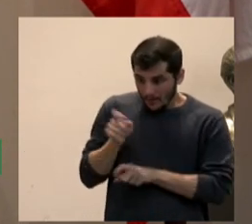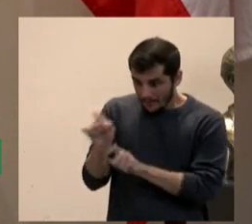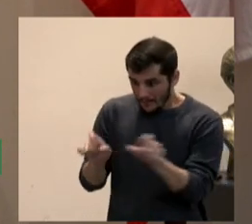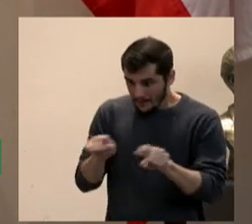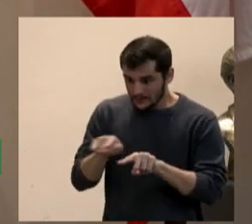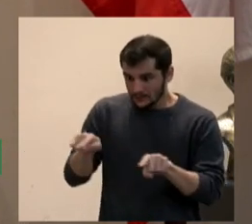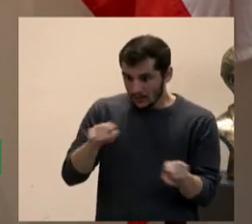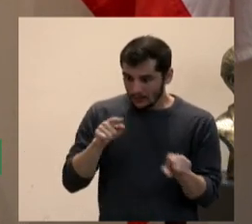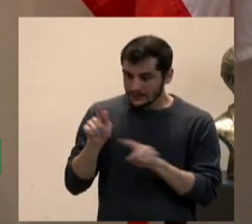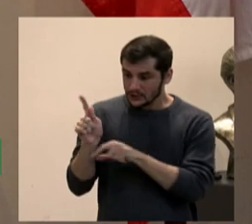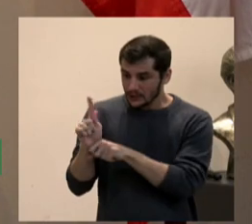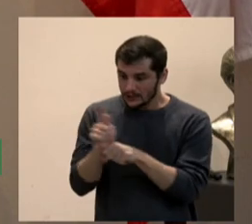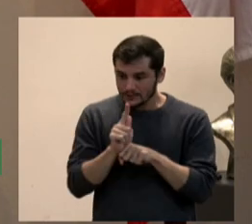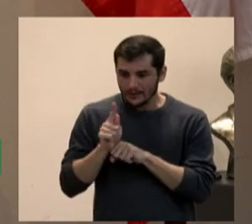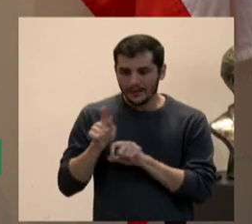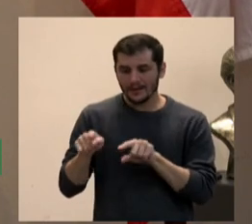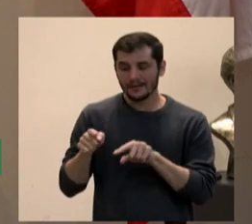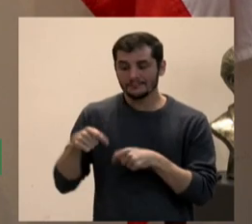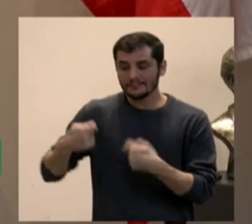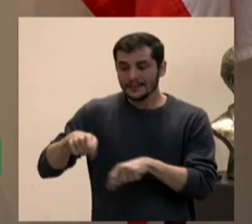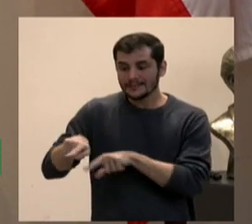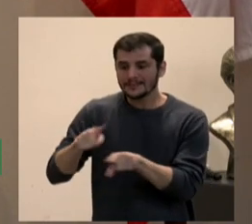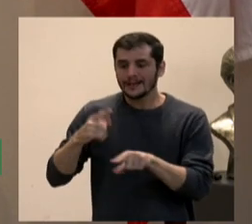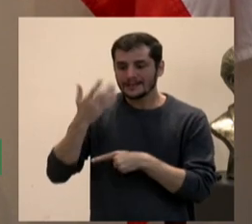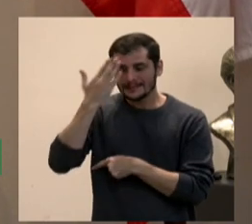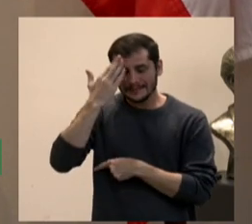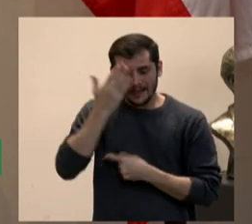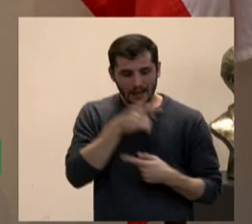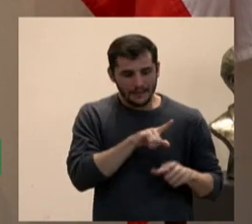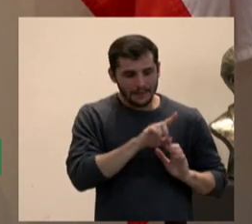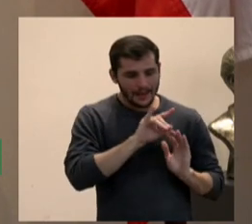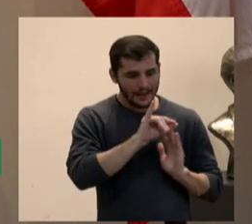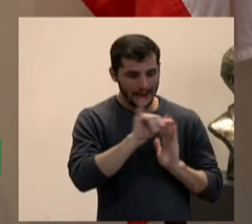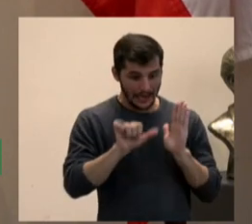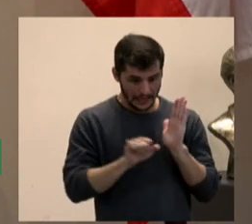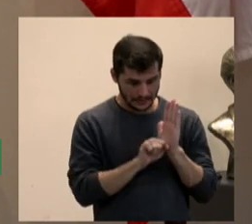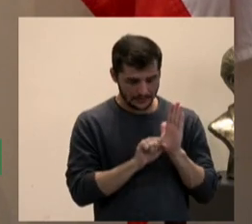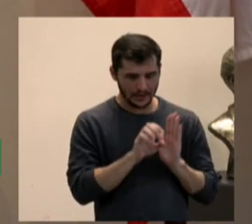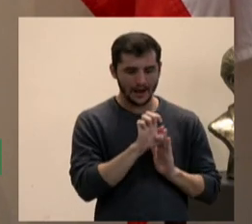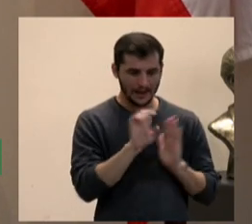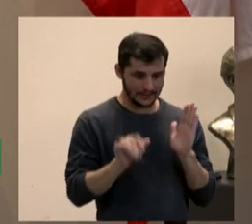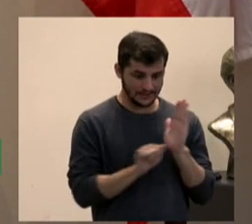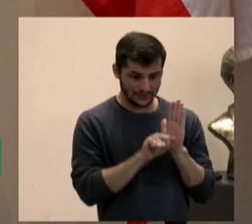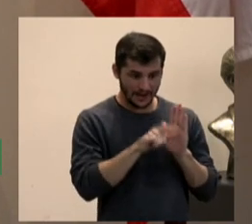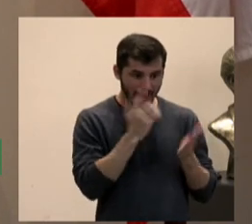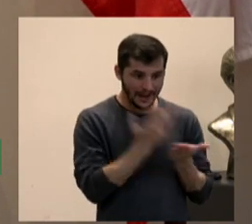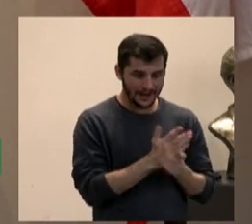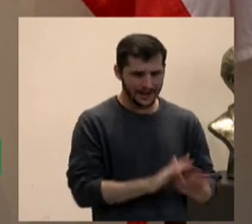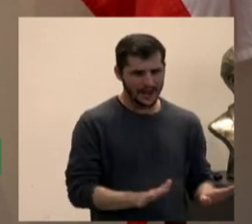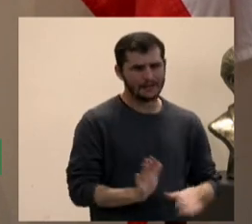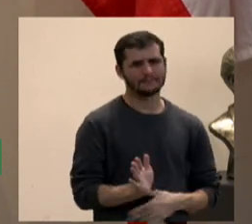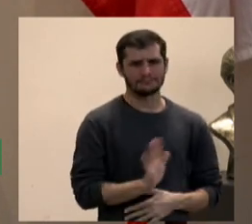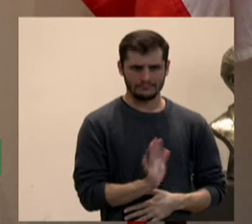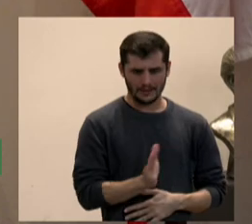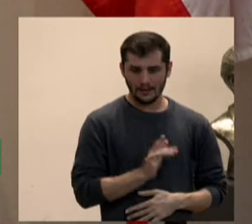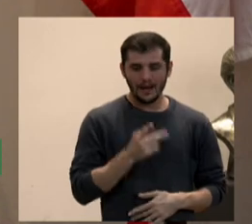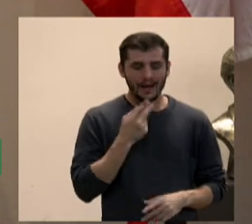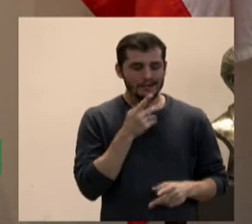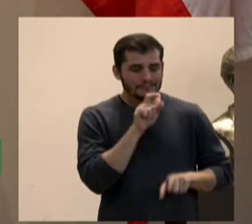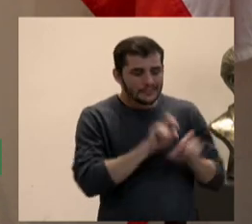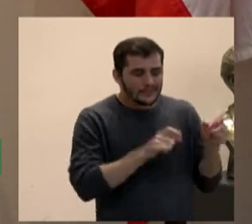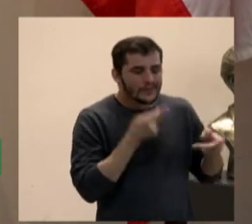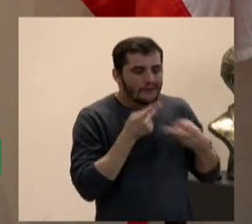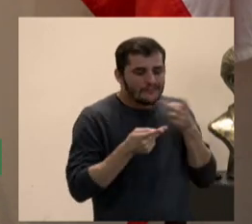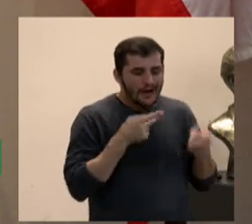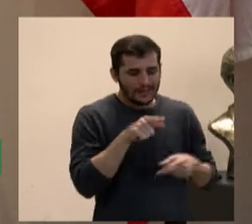gestoras, reconheçam que a EJA não vai acabar. Porque é muito comum, ai, já vai acabar, né?